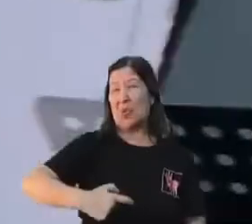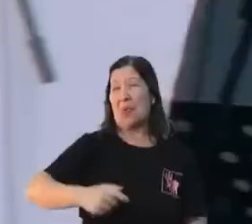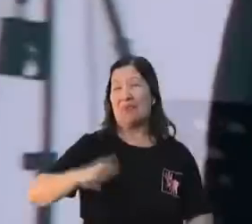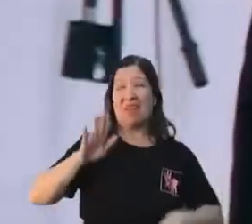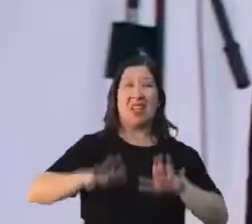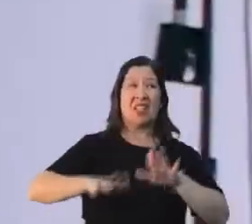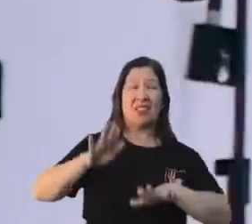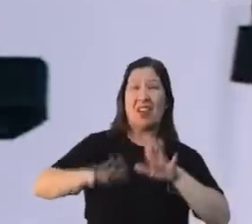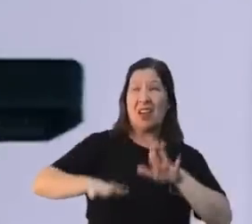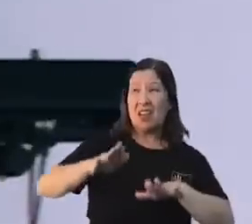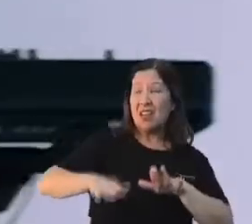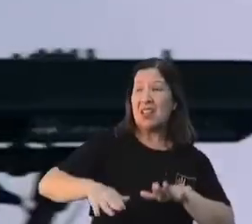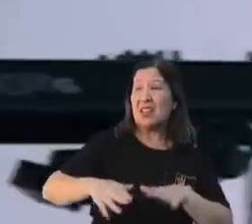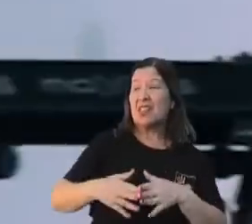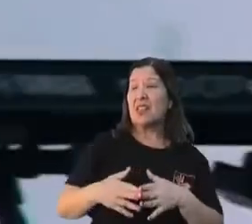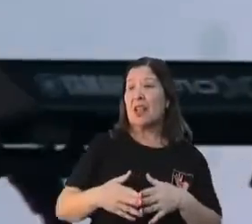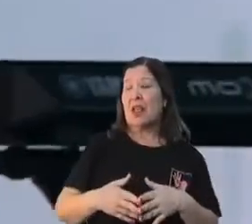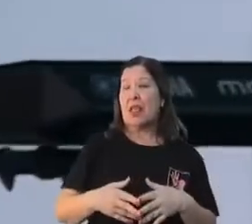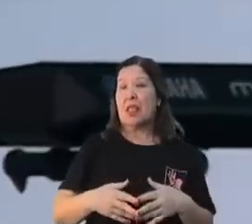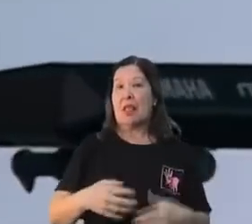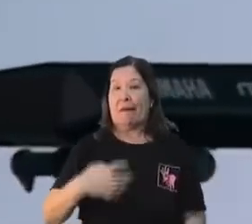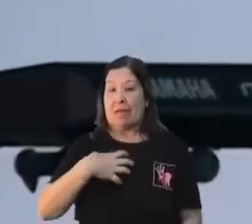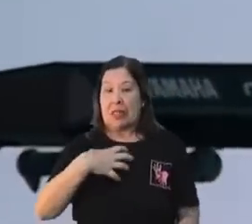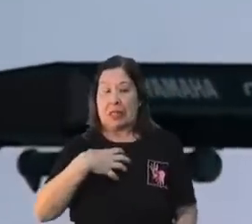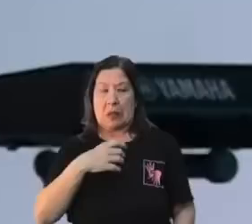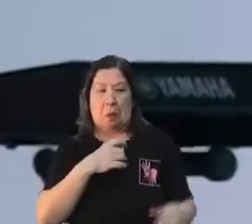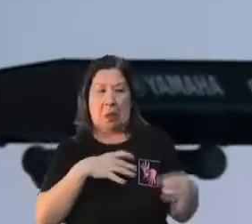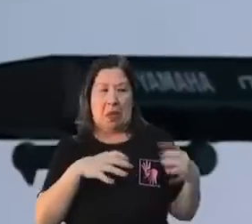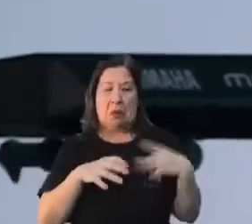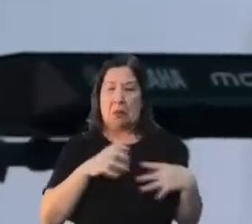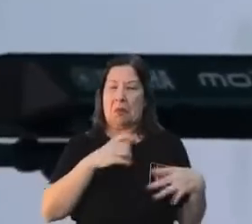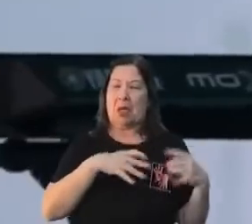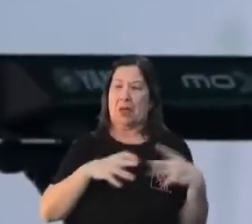em aprovação pessoal do que em agradar aos céus.